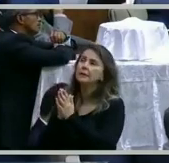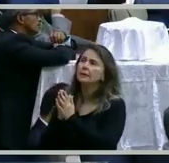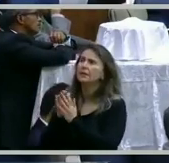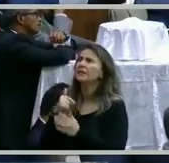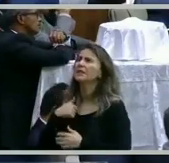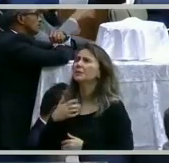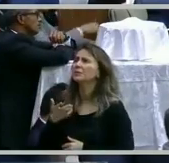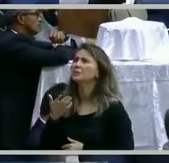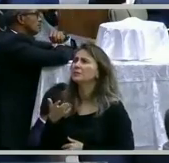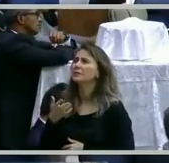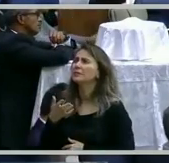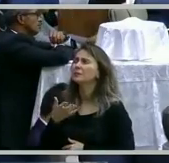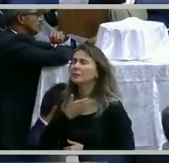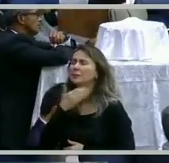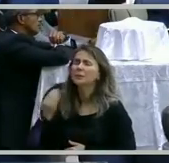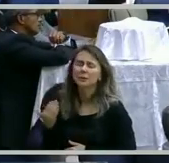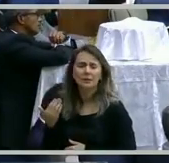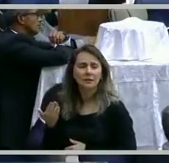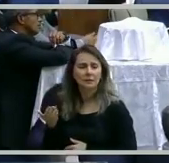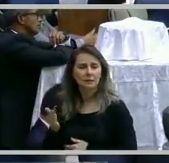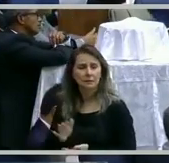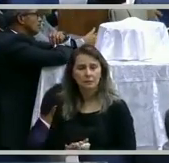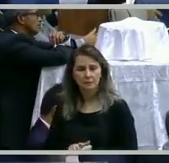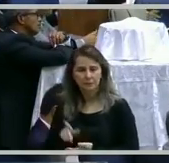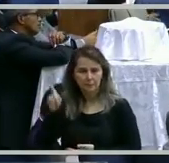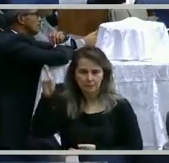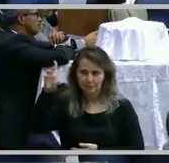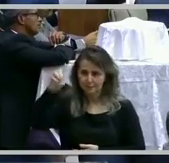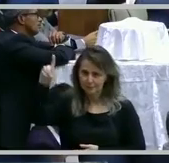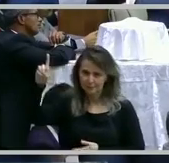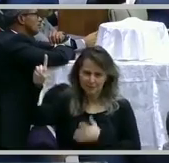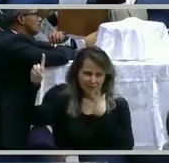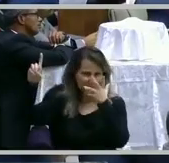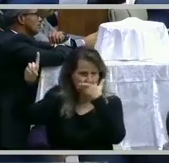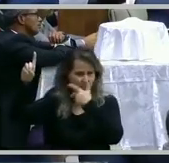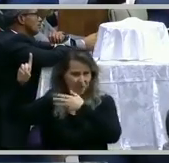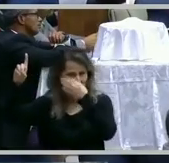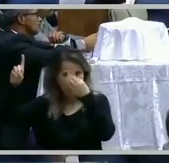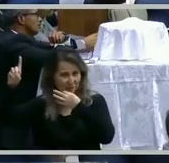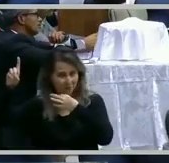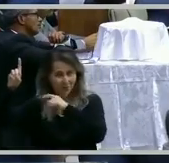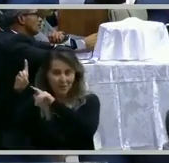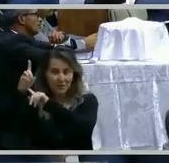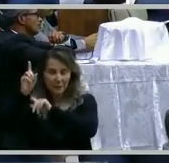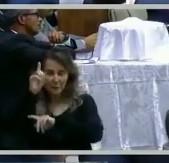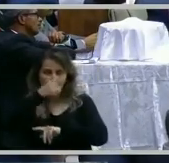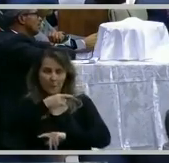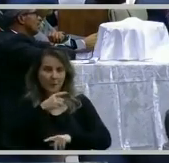o papai do céu é tão lindo, tão maravilhoso, que ele não manda a morte, ele manda um anjo.